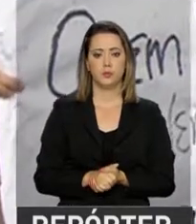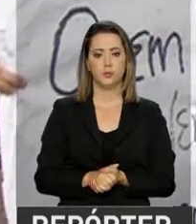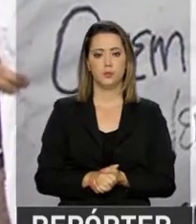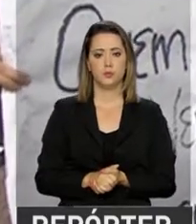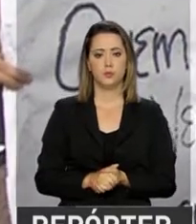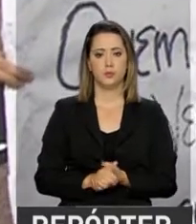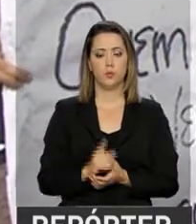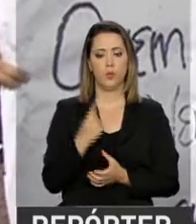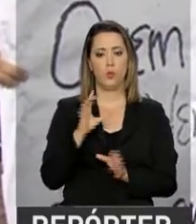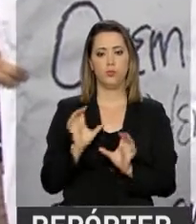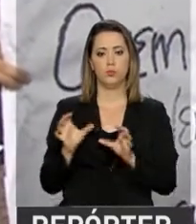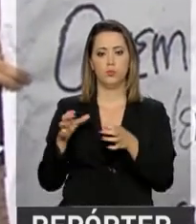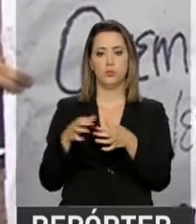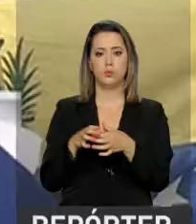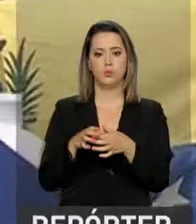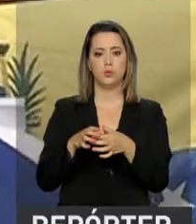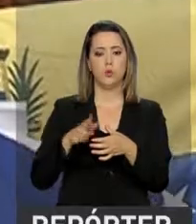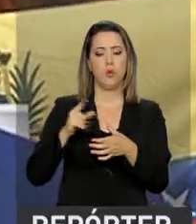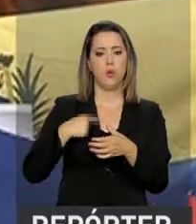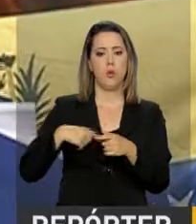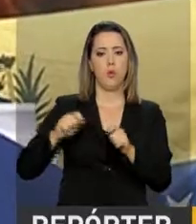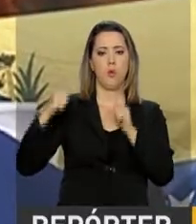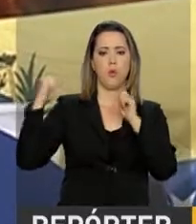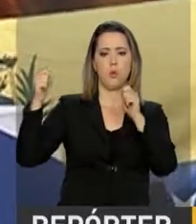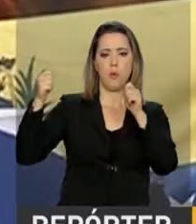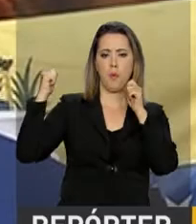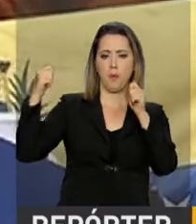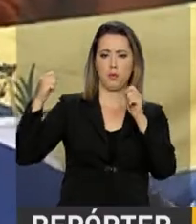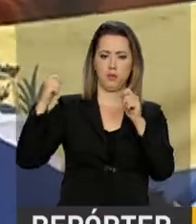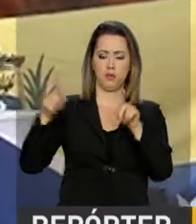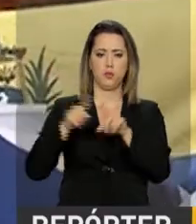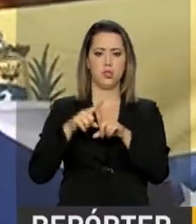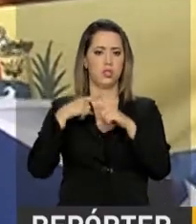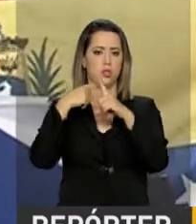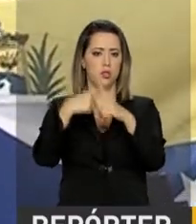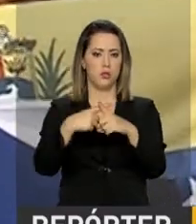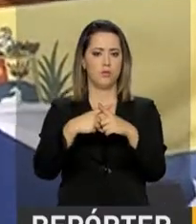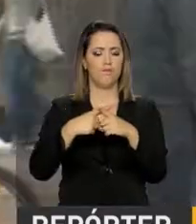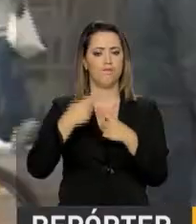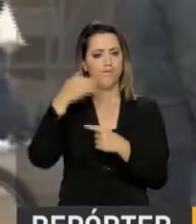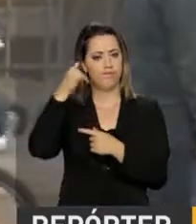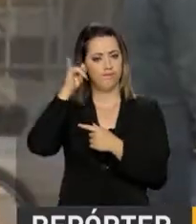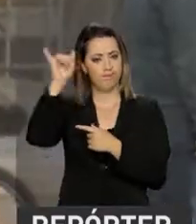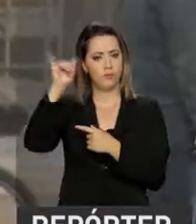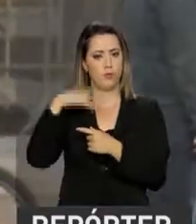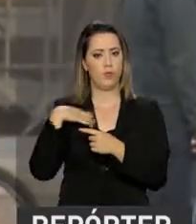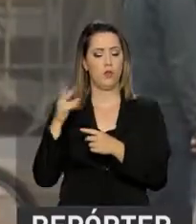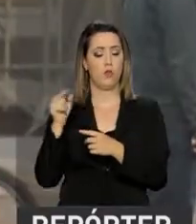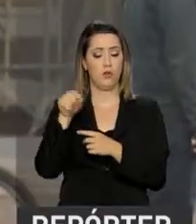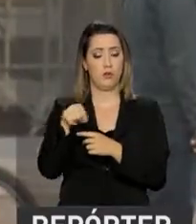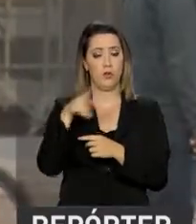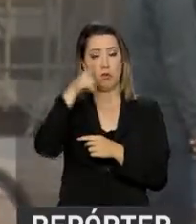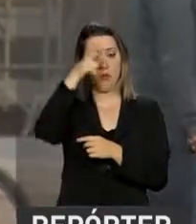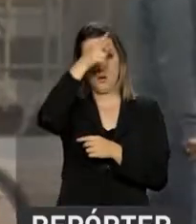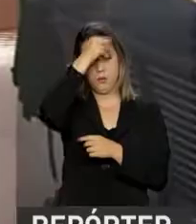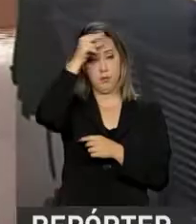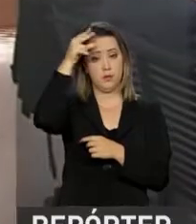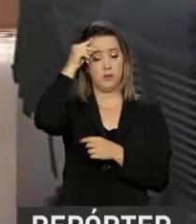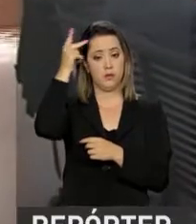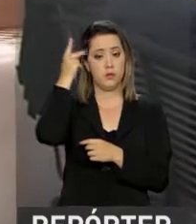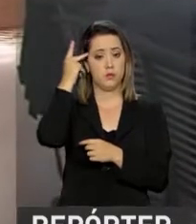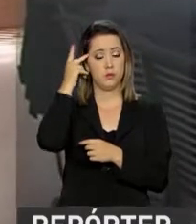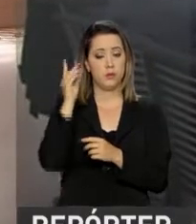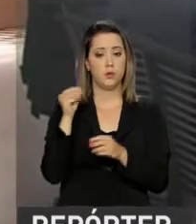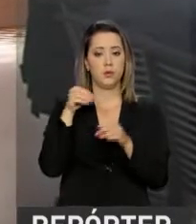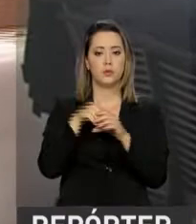Enquanto um pequeno grupo empunhava bandeiras e cruzes num protesto contra o presidente da Venezuela em frente à sede da Prefeitura de São Paulo, dentro